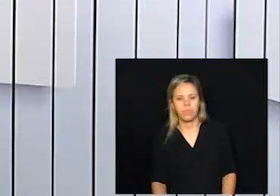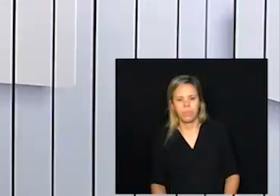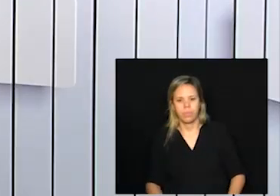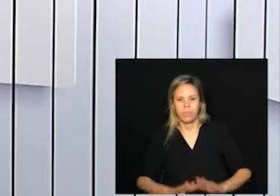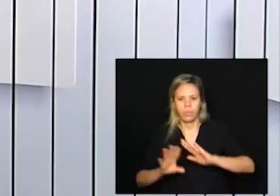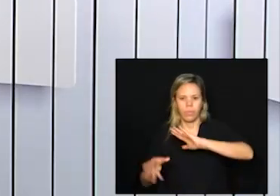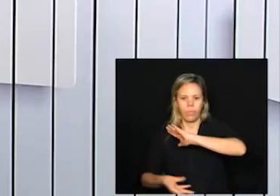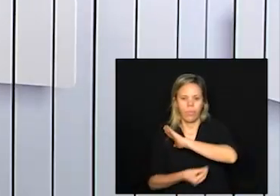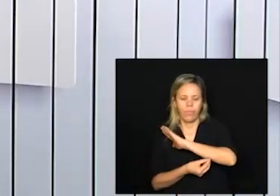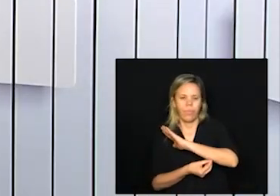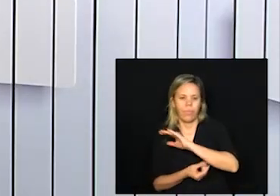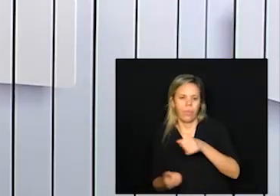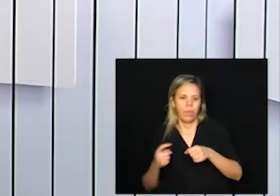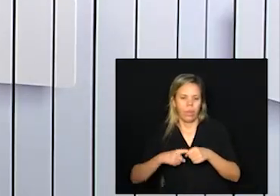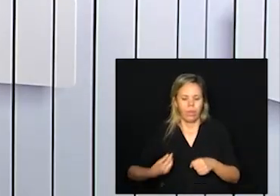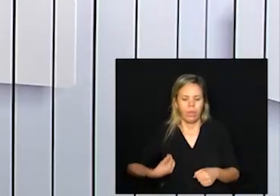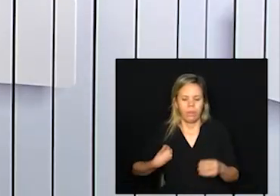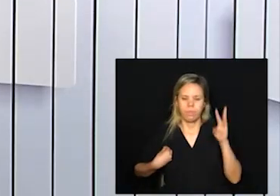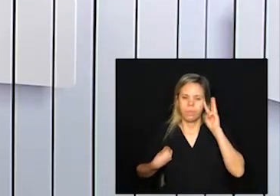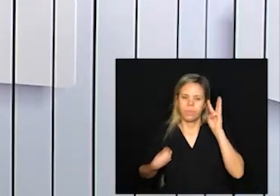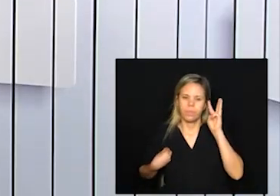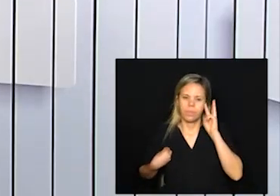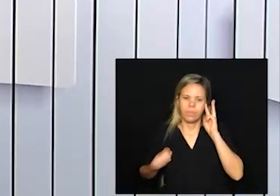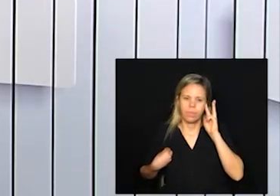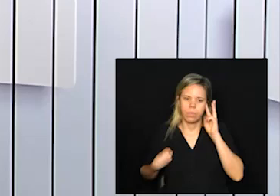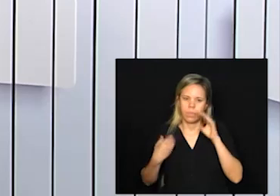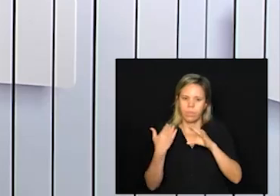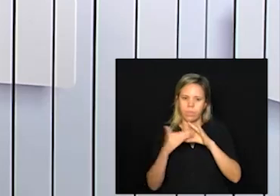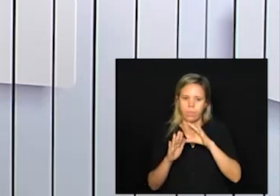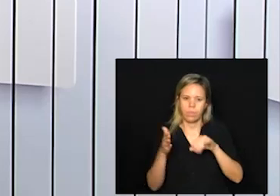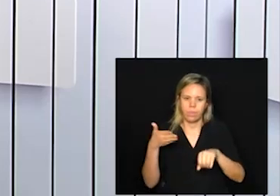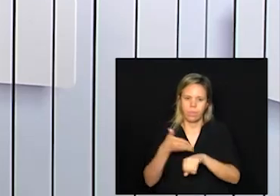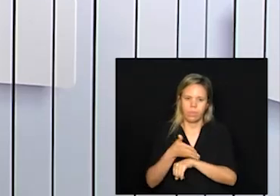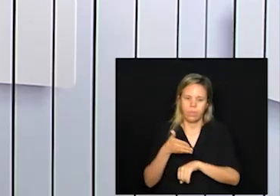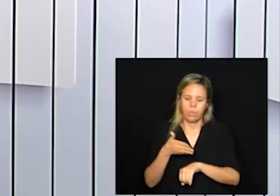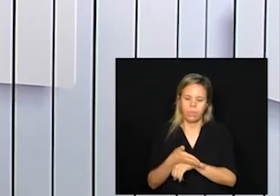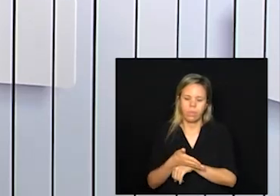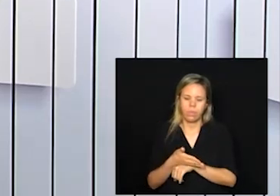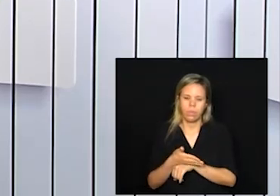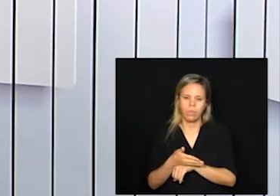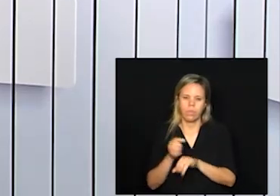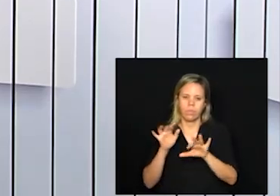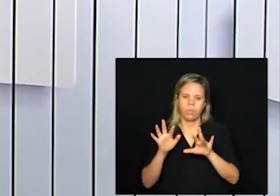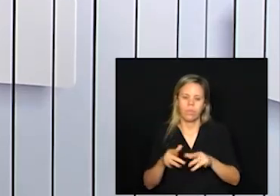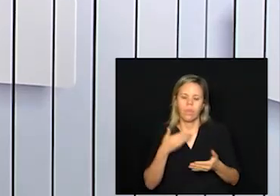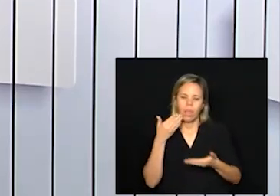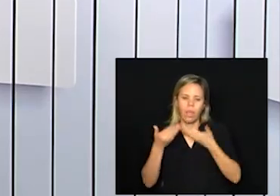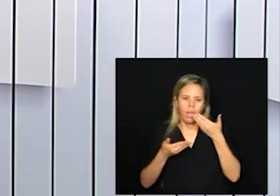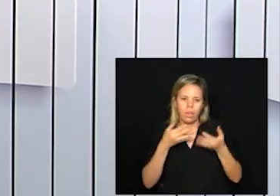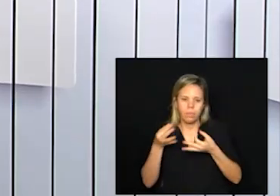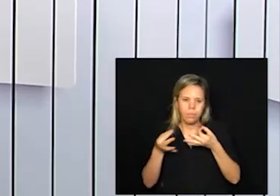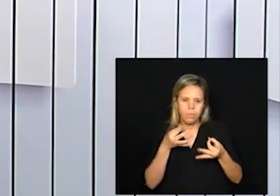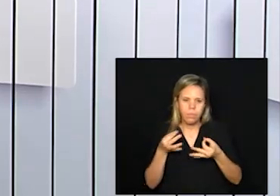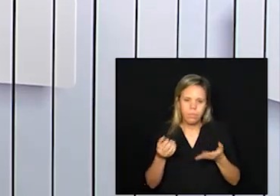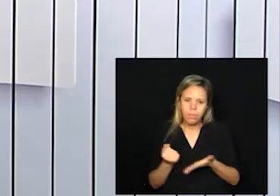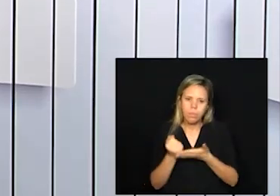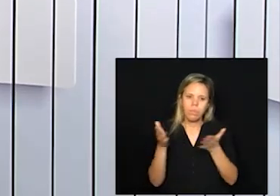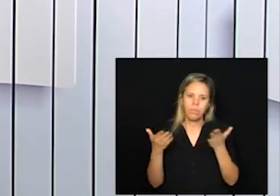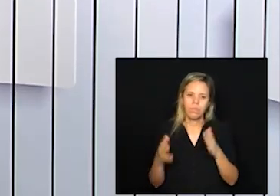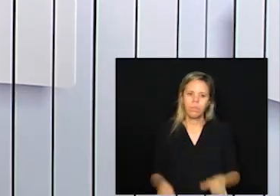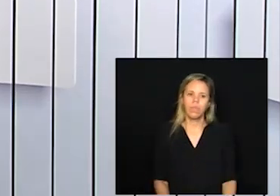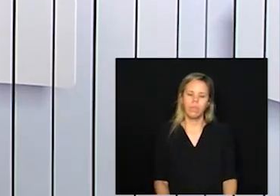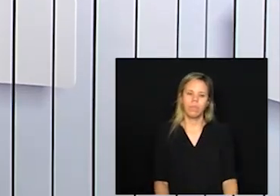Câmara Total de volta ao vivo nesta terça-feira. Já enviou a sua participação, a sua mensagem, o seu elogio e uma crítica